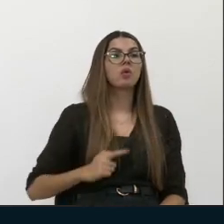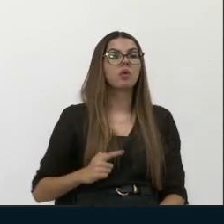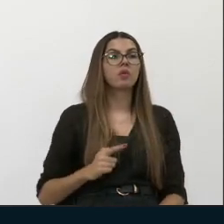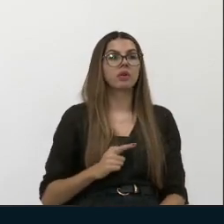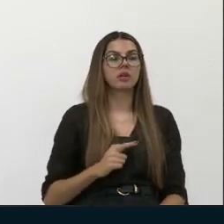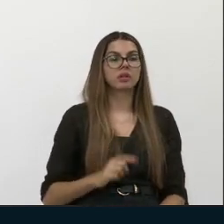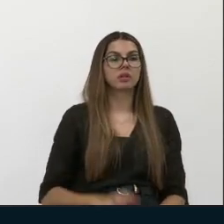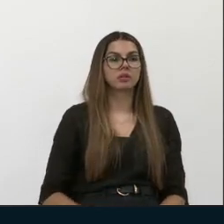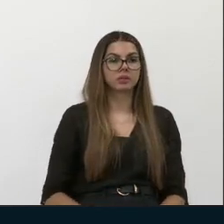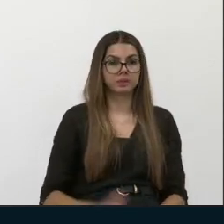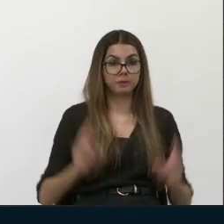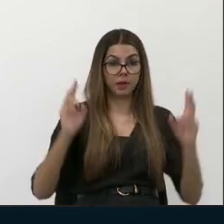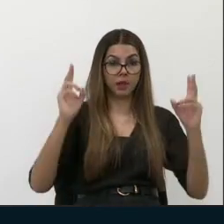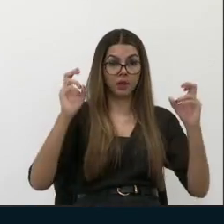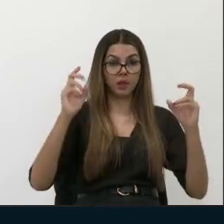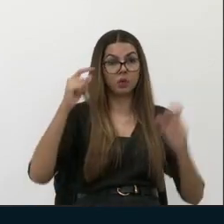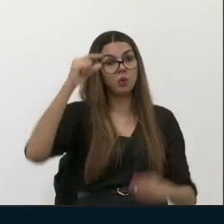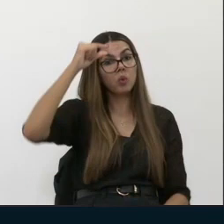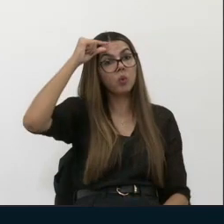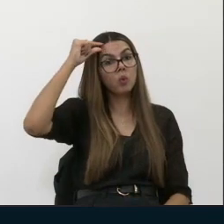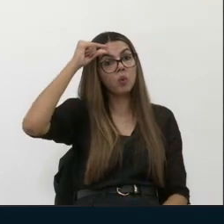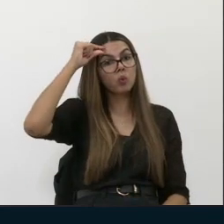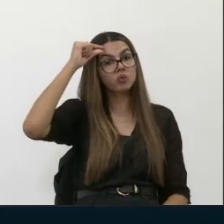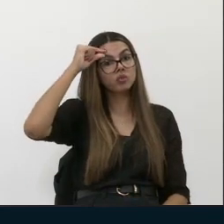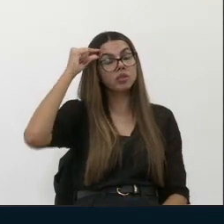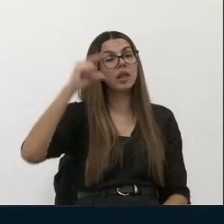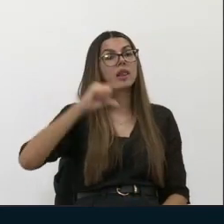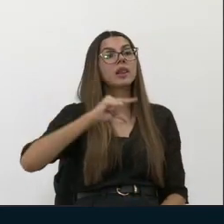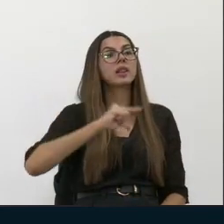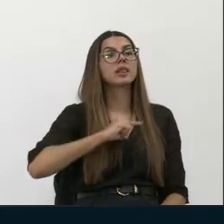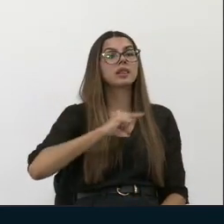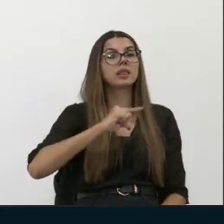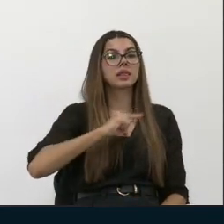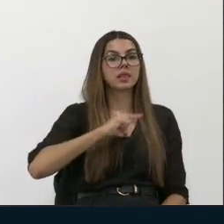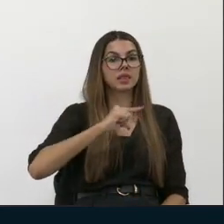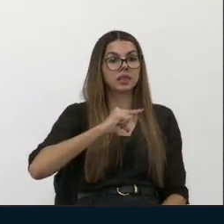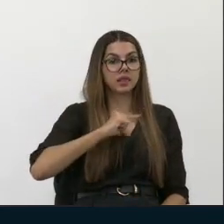vereador Geleia disse que no governo Guti tem corrupção.